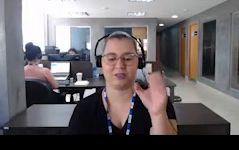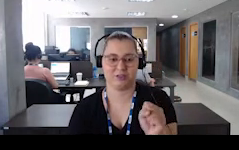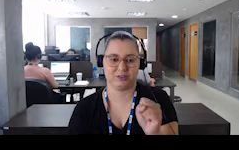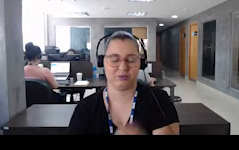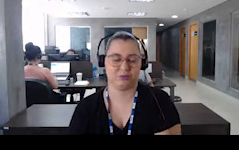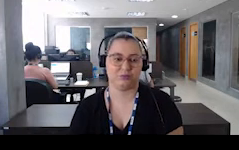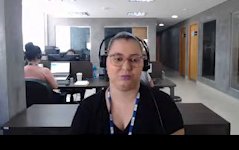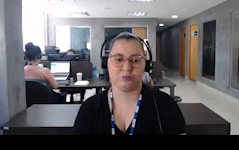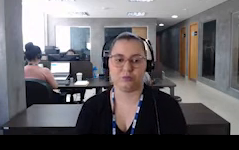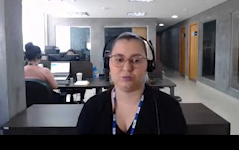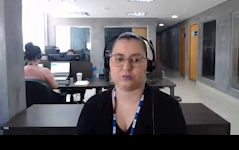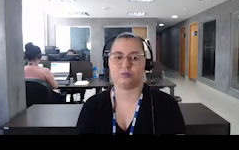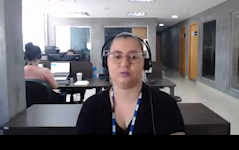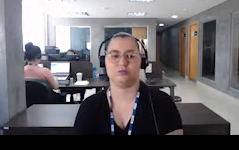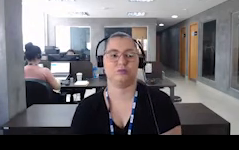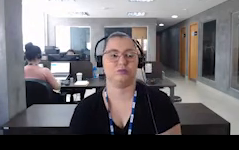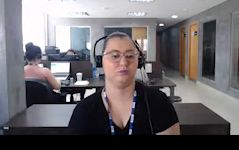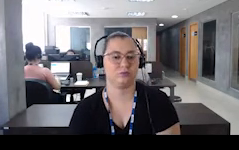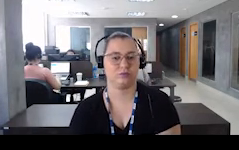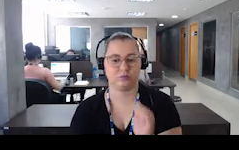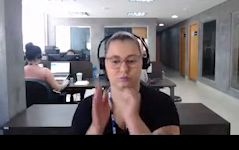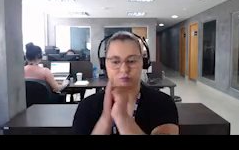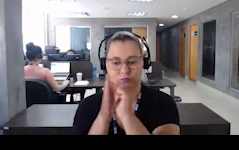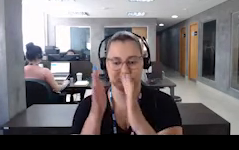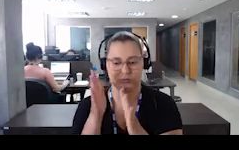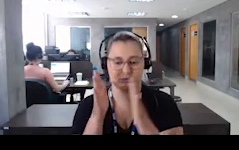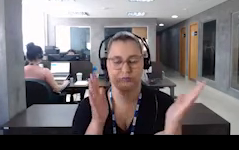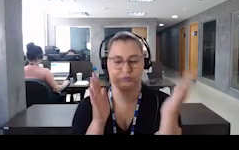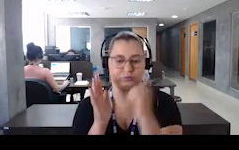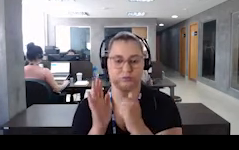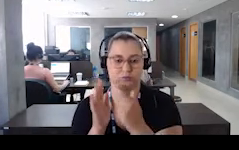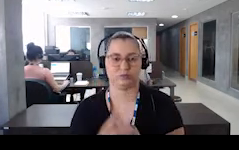só uma curiosidade. Vamos aqui para a atividade, então?